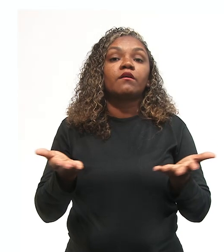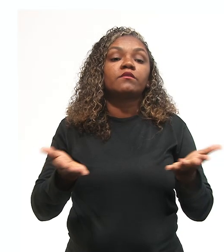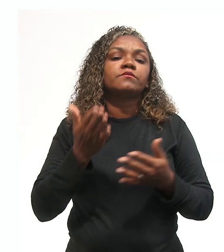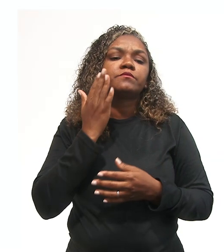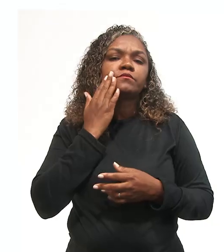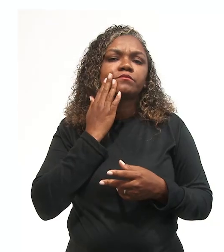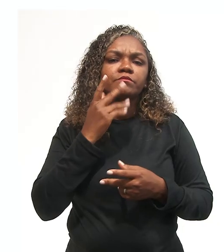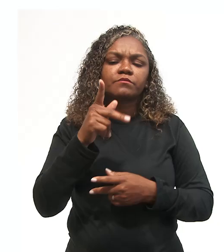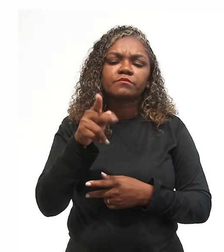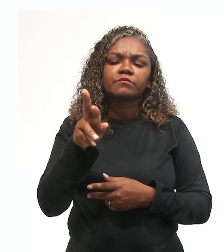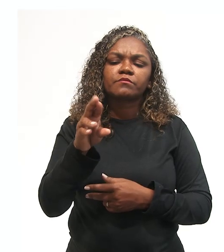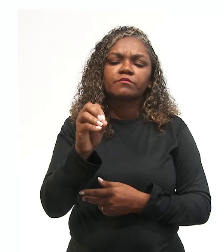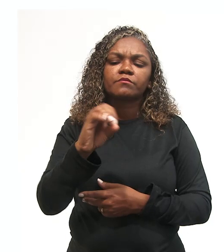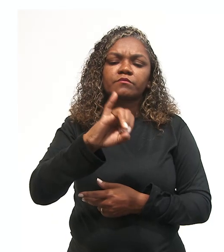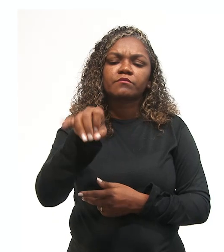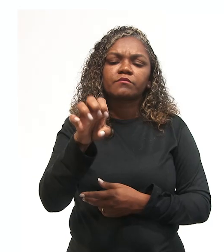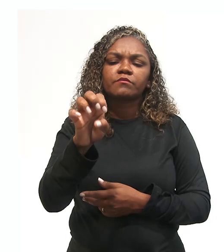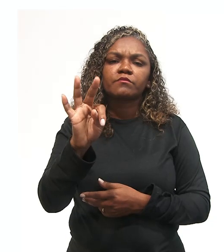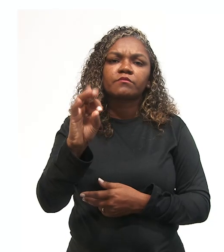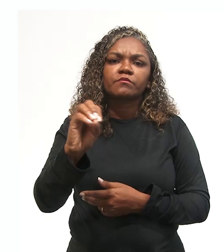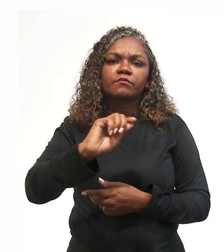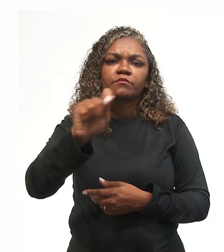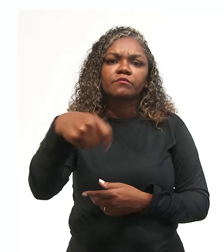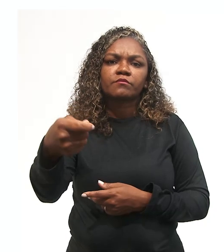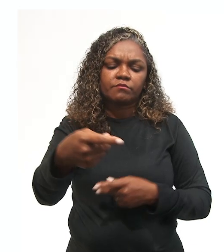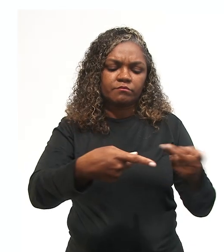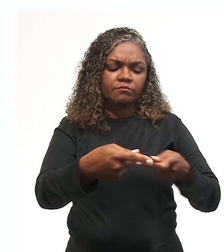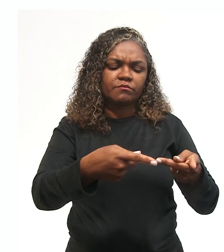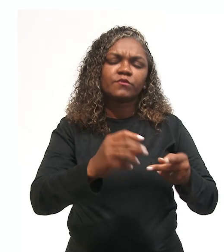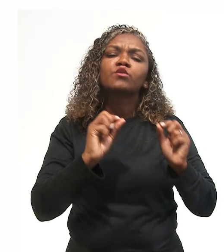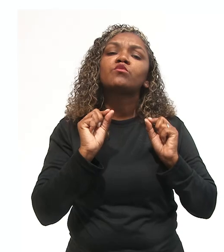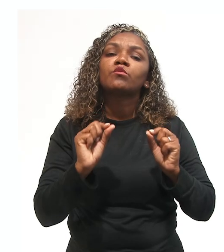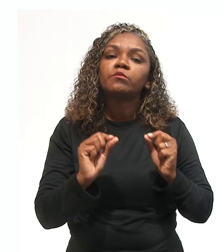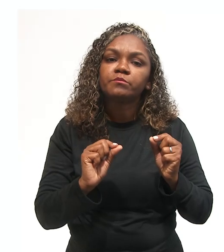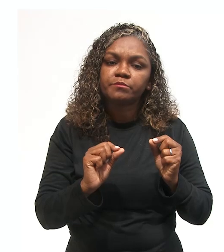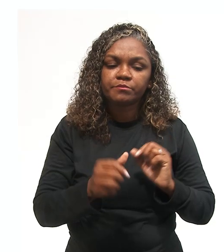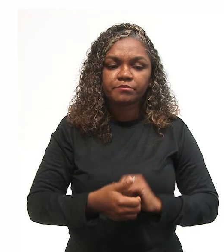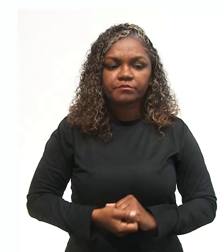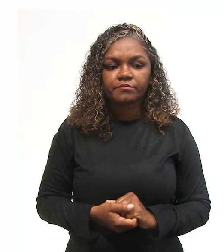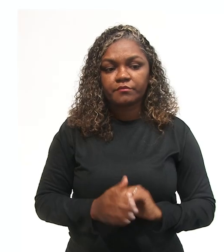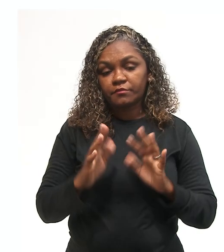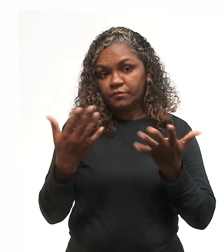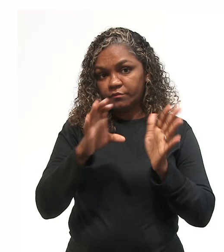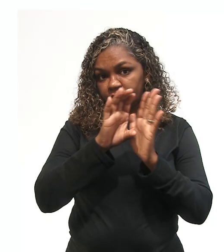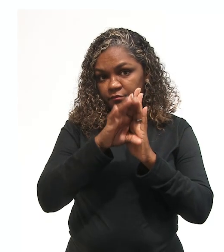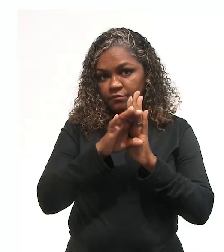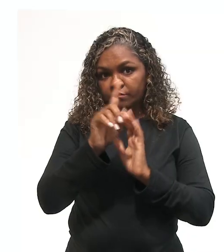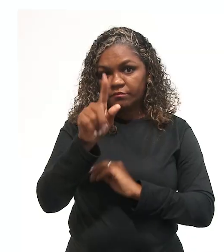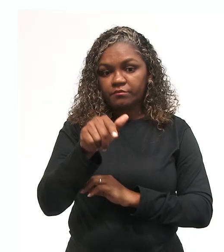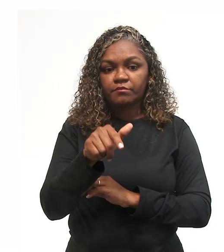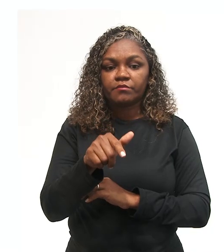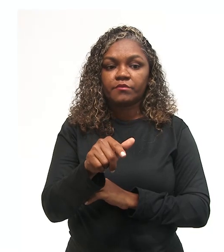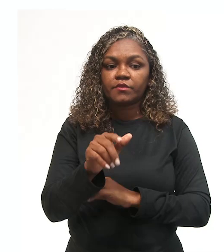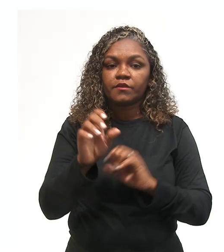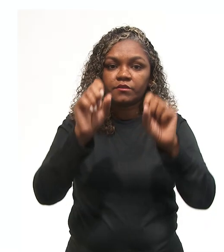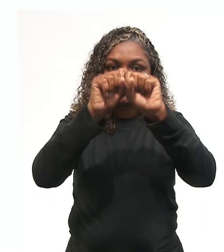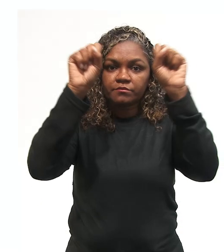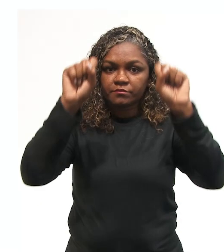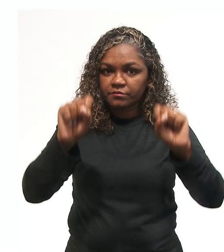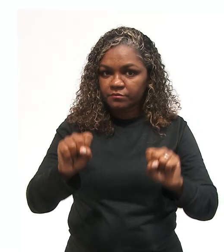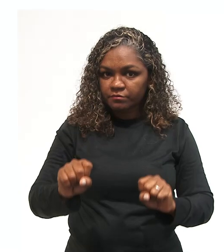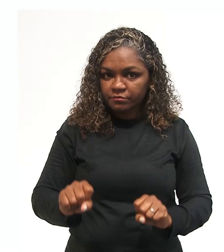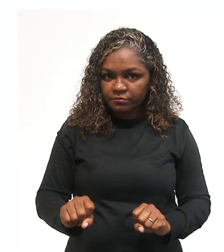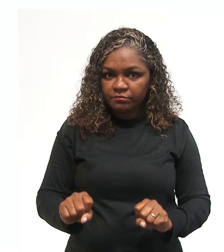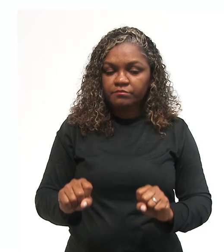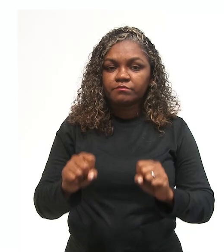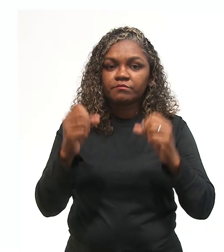um projeto, né? Então, a gente traz um conceito aqui de projeto como um plano sistemático,